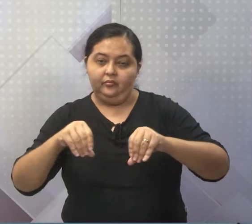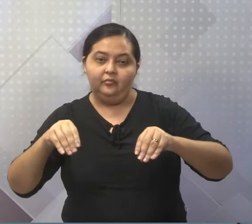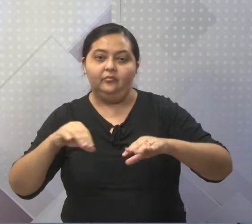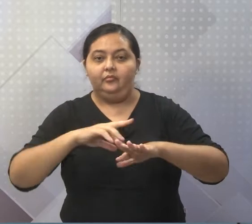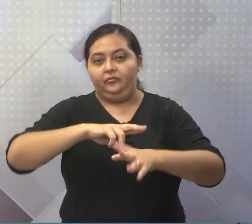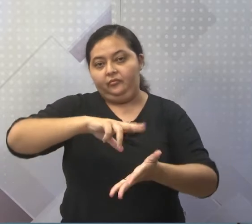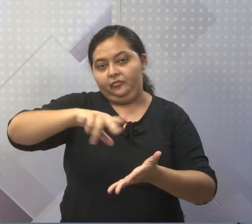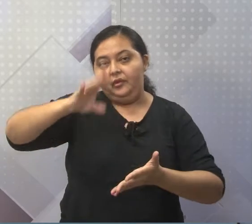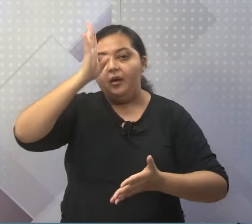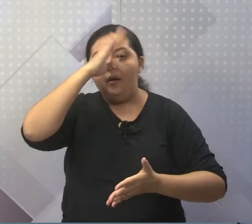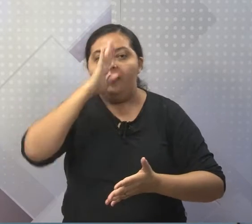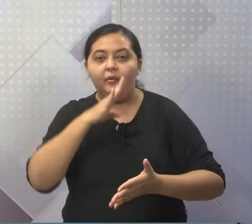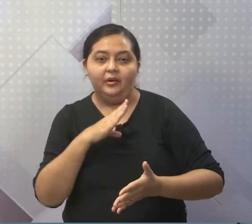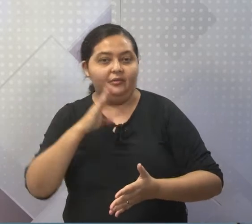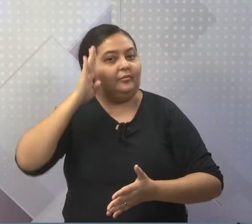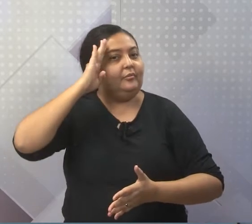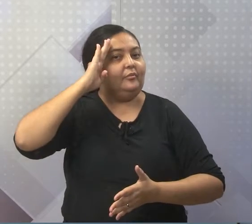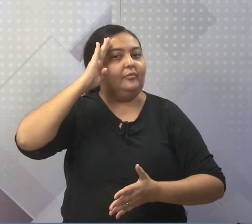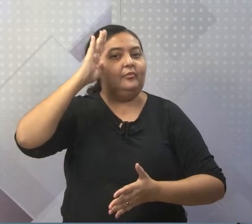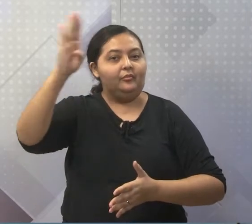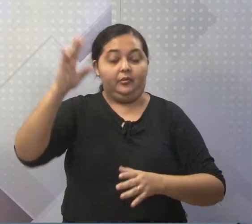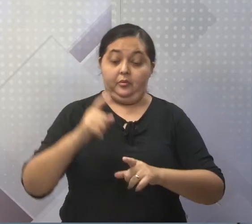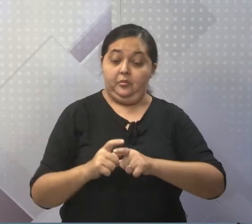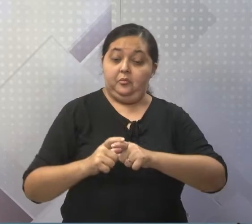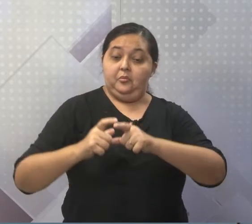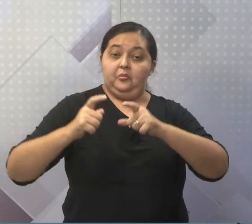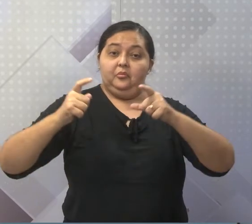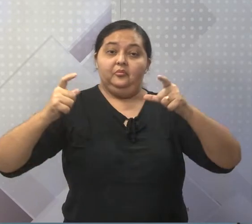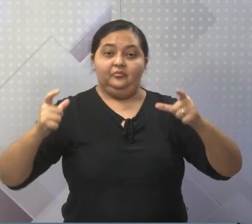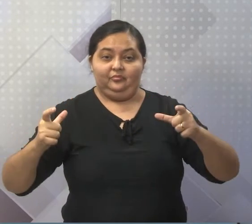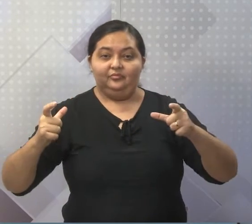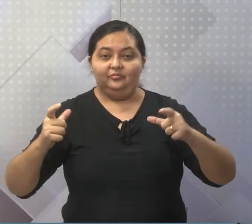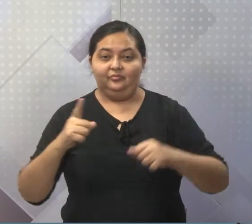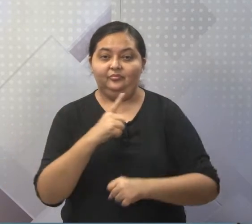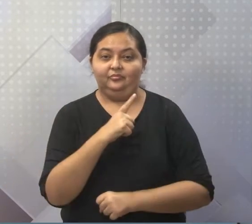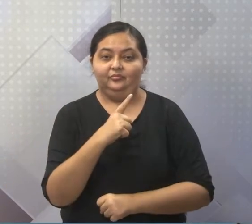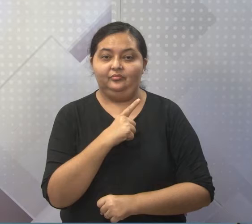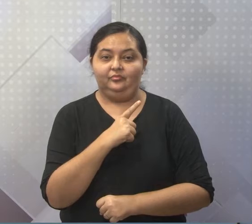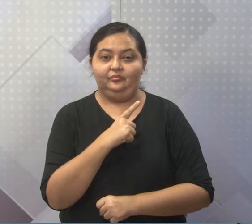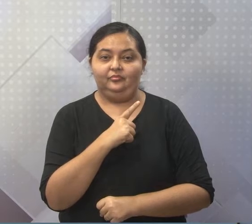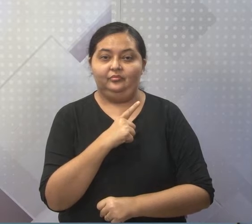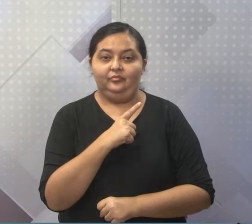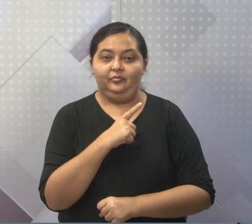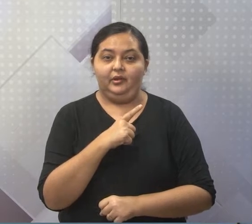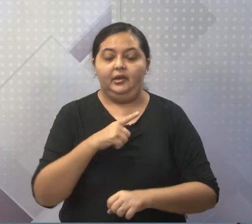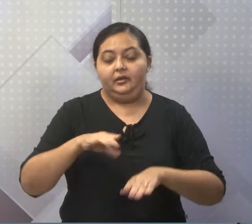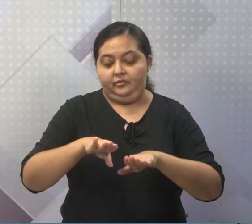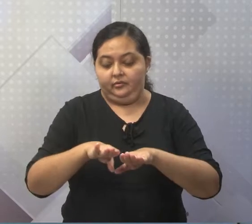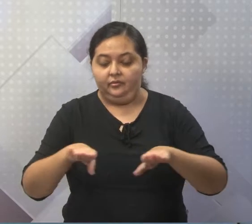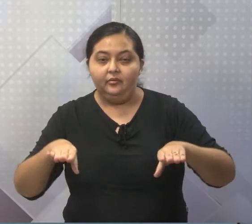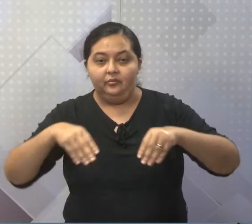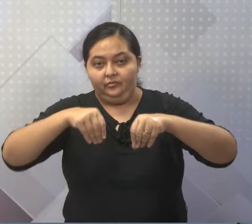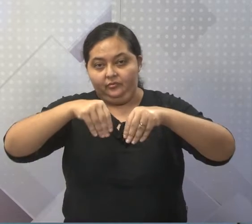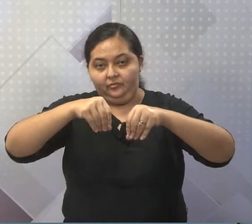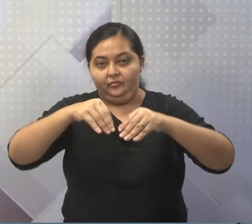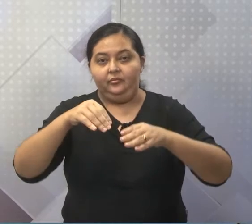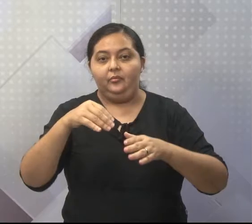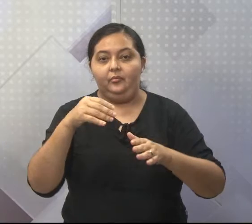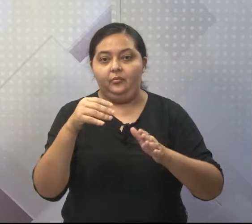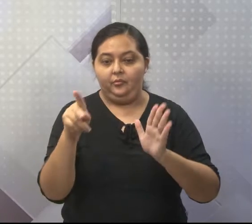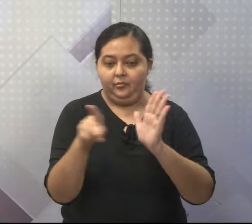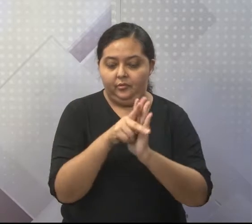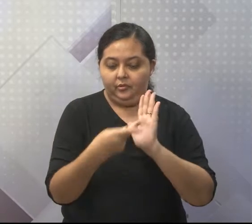em destaque manda o seu também pelo seu tamanho também como a quantidade de recursos naturais presente dele